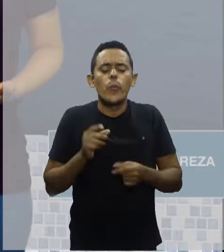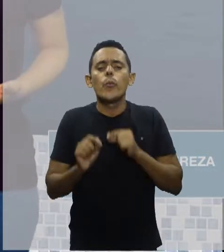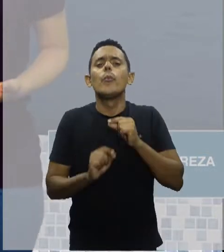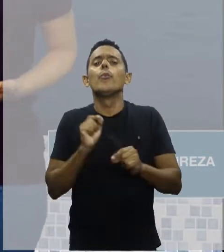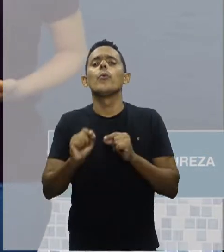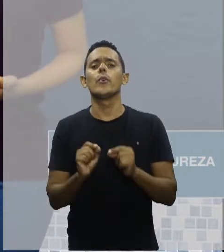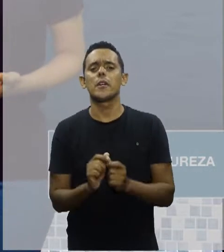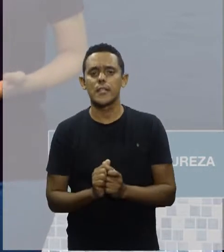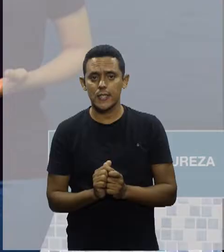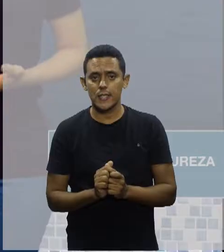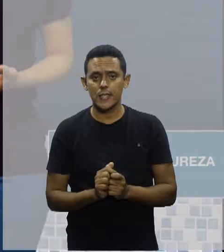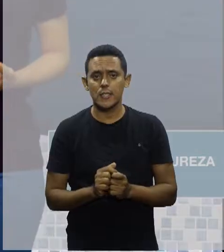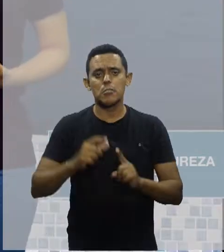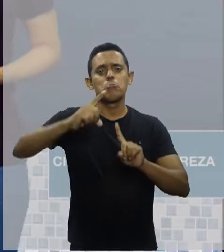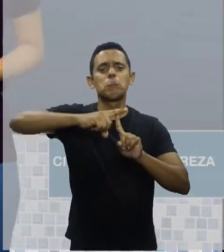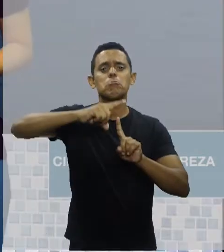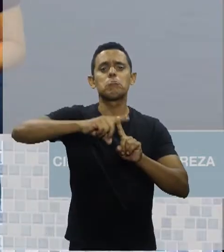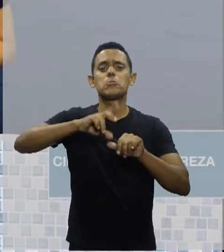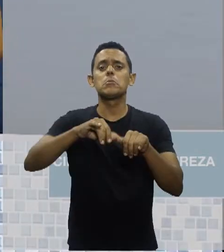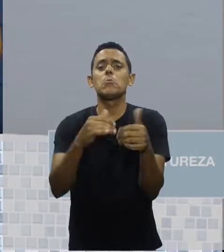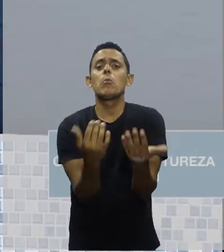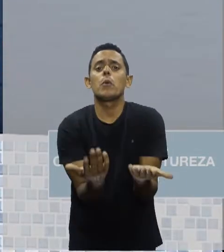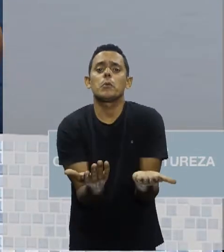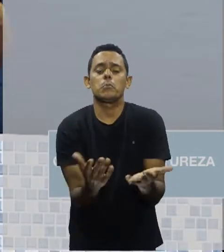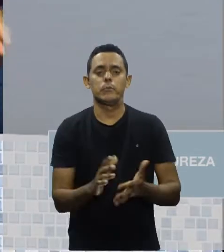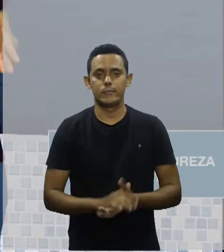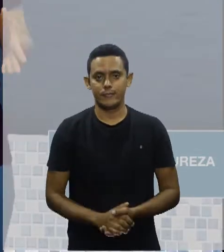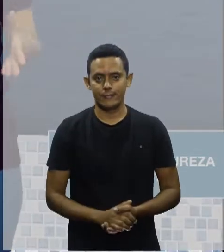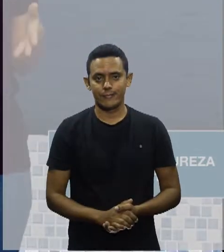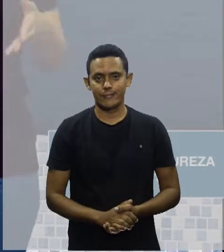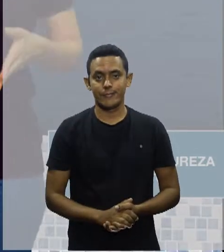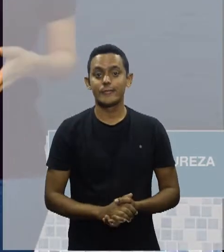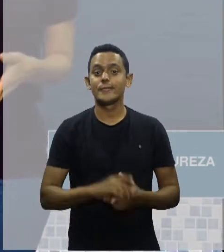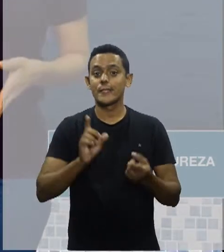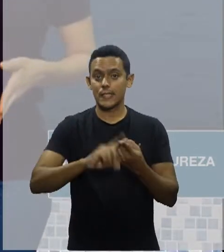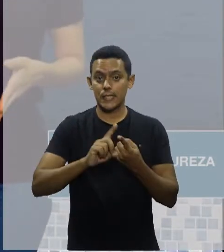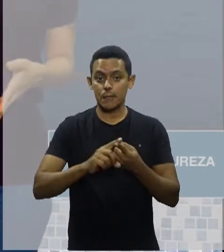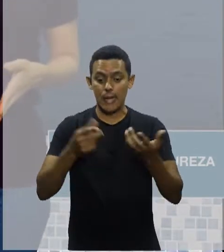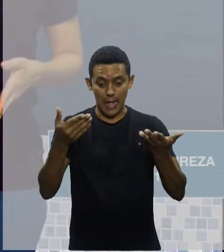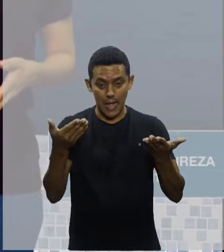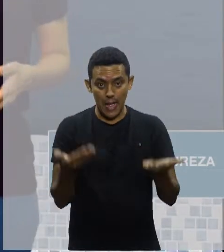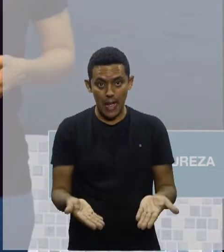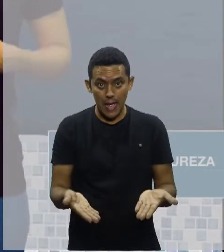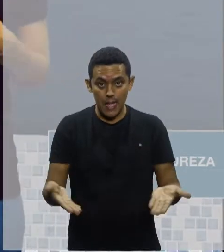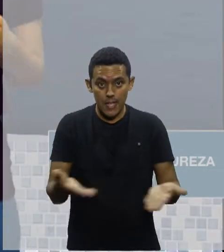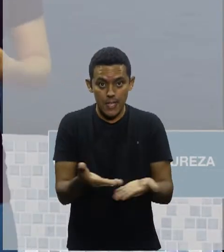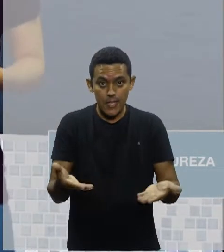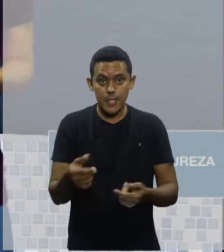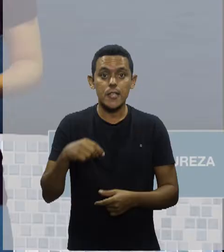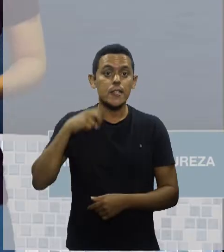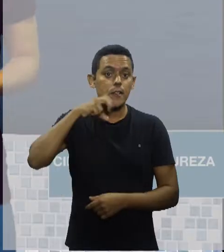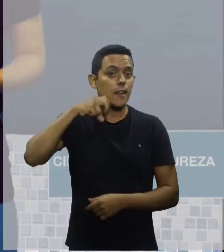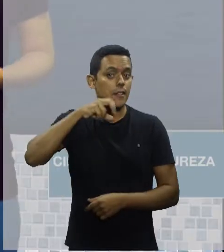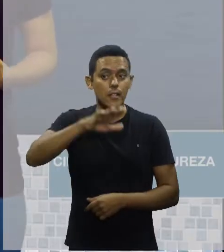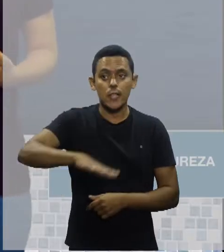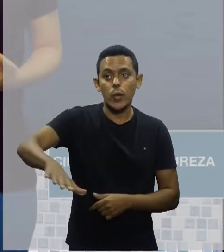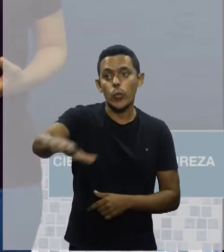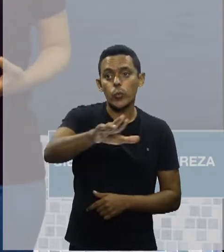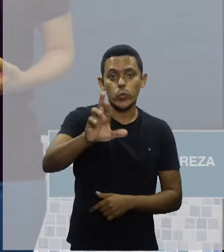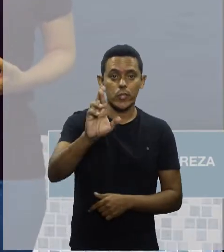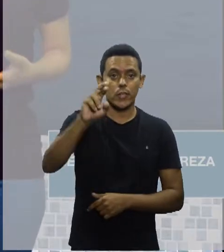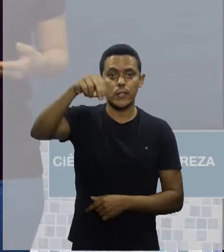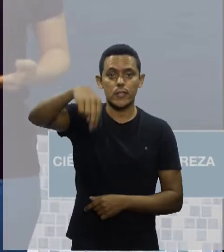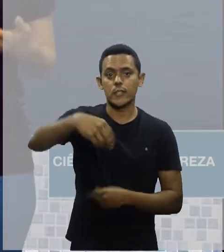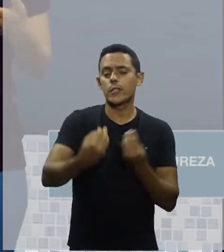unidades de conservação, vão ver um pouquinho também sobre as unidades de conservação aqui do nosso Estado. Em seguida, a nossa aula